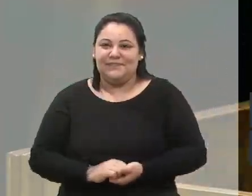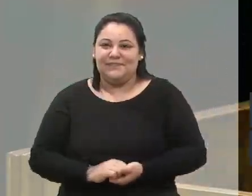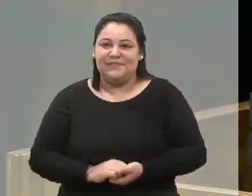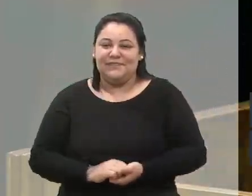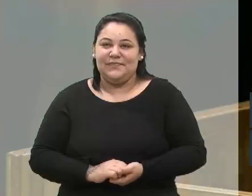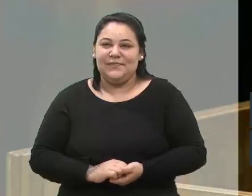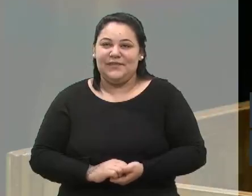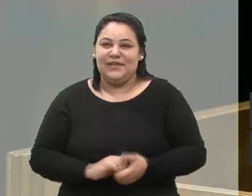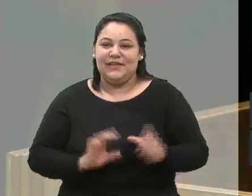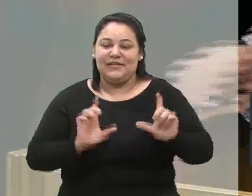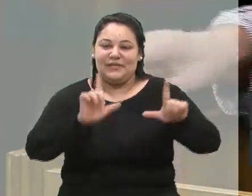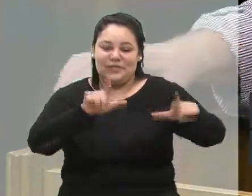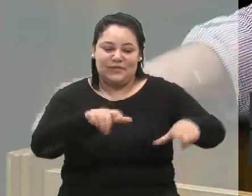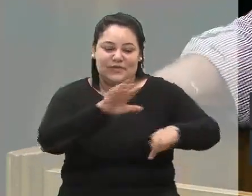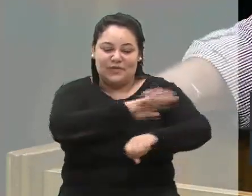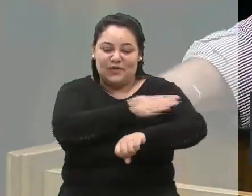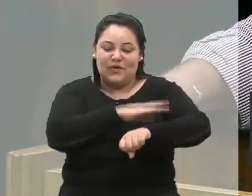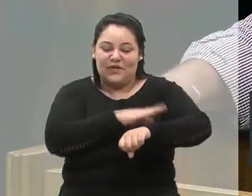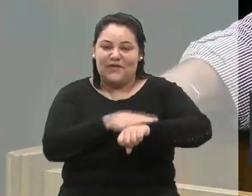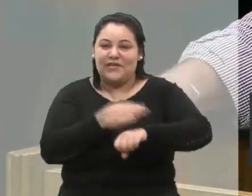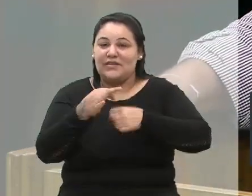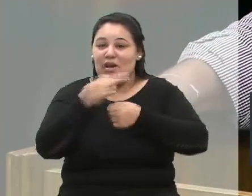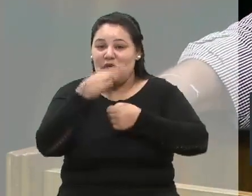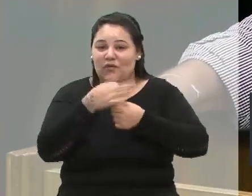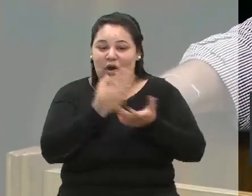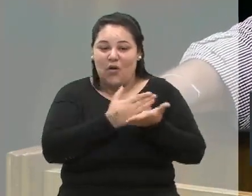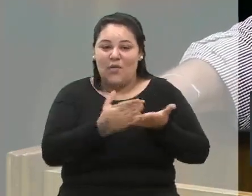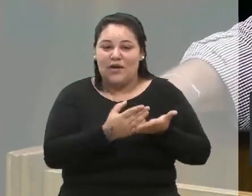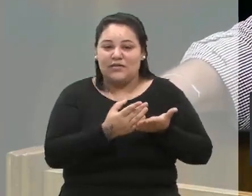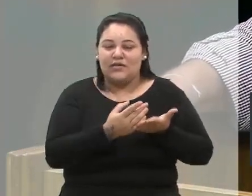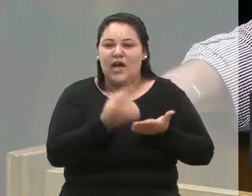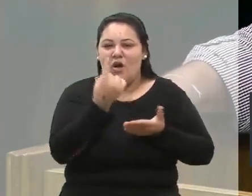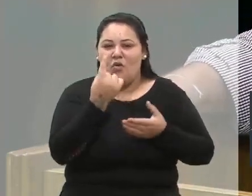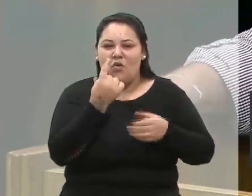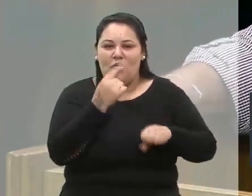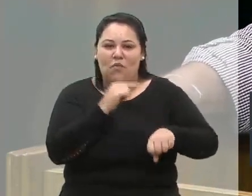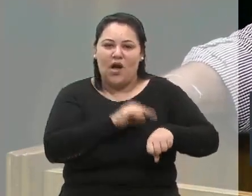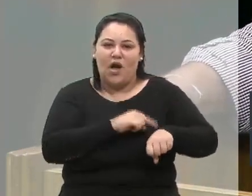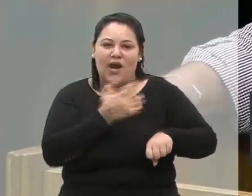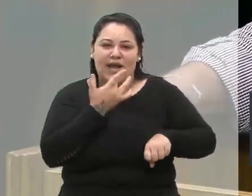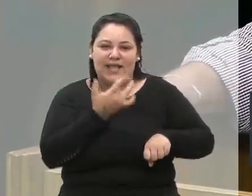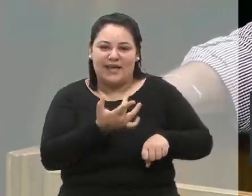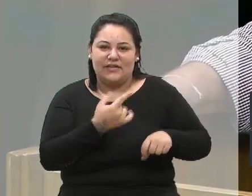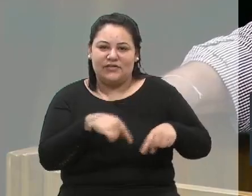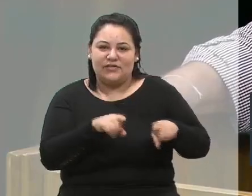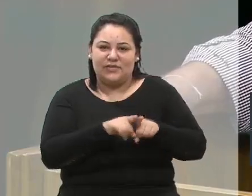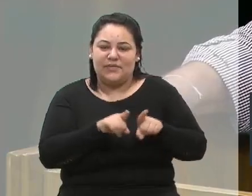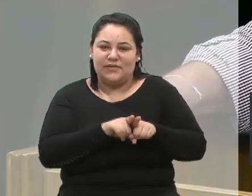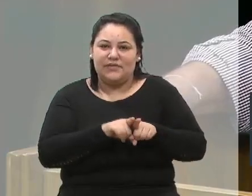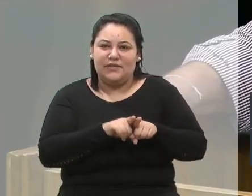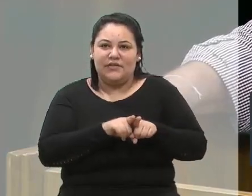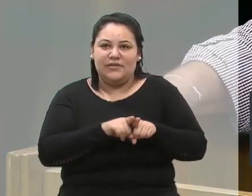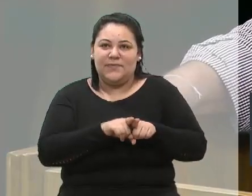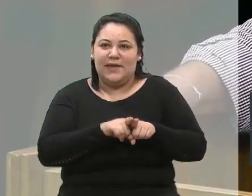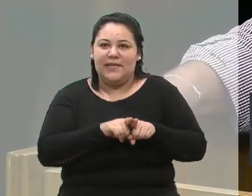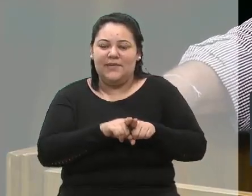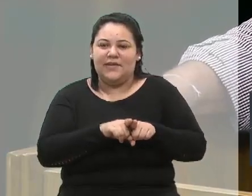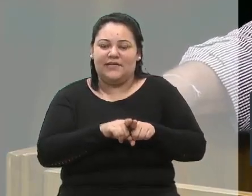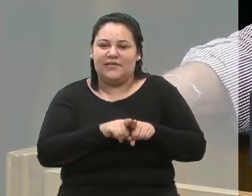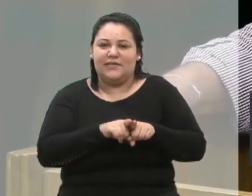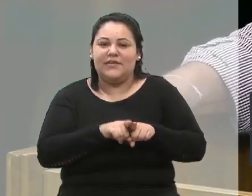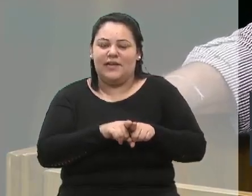lá nos pavilhões da Festa da Uva, a partir das 13 horas, com entrada franca